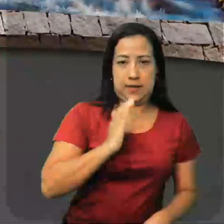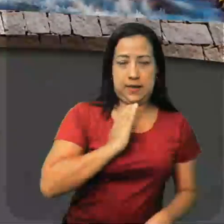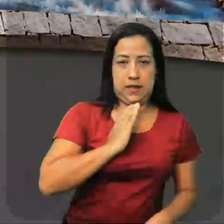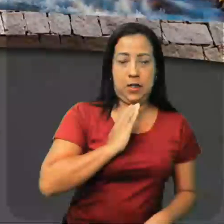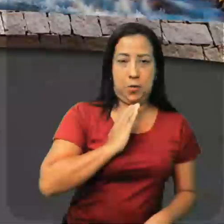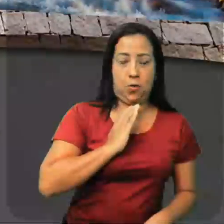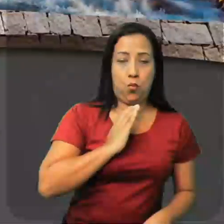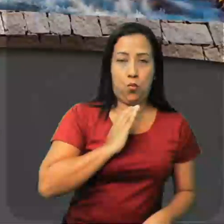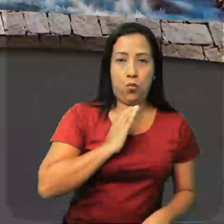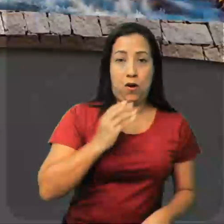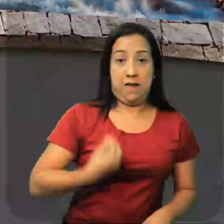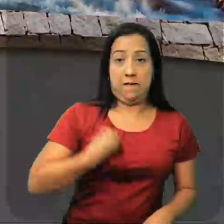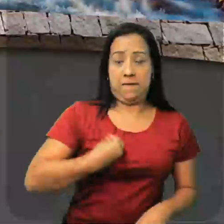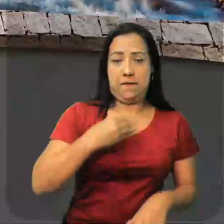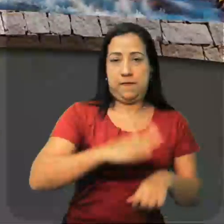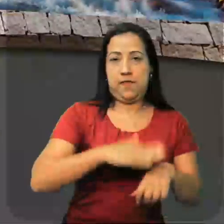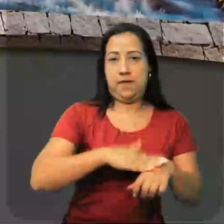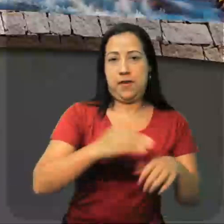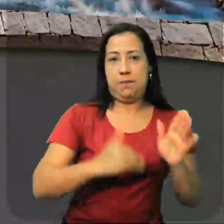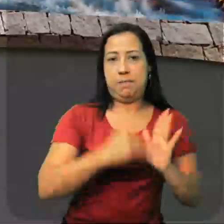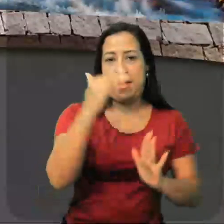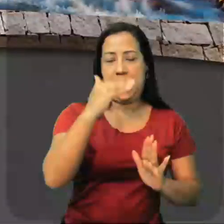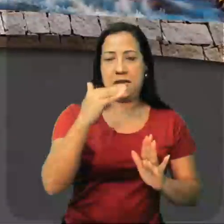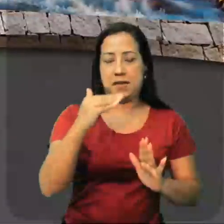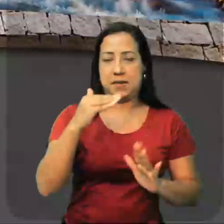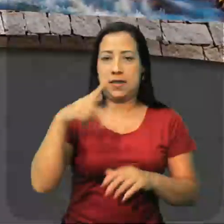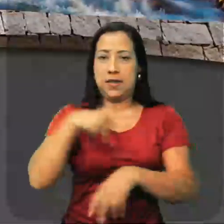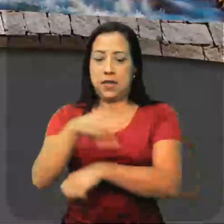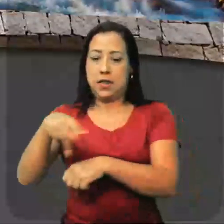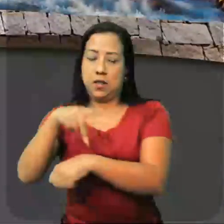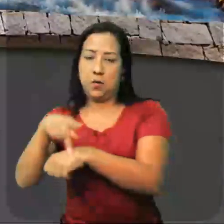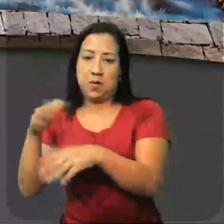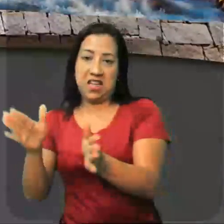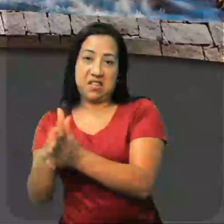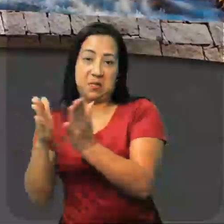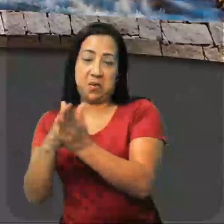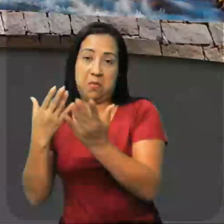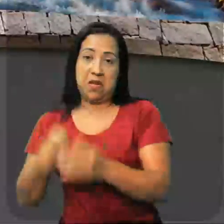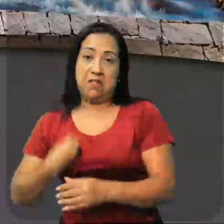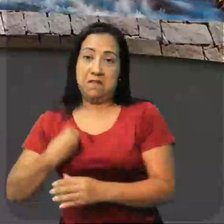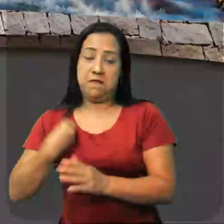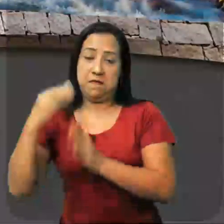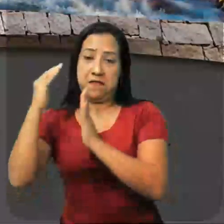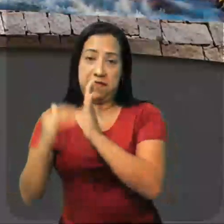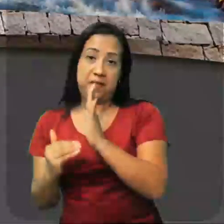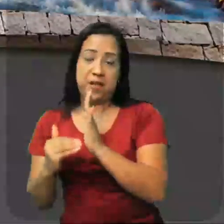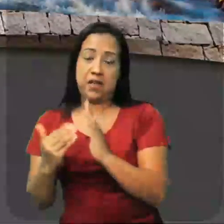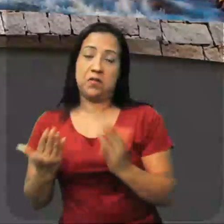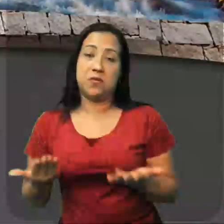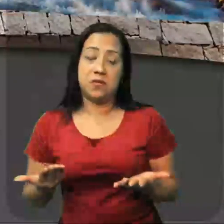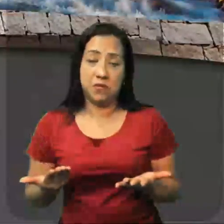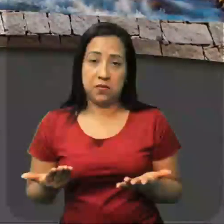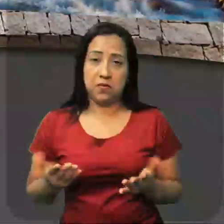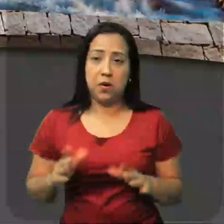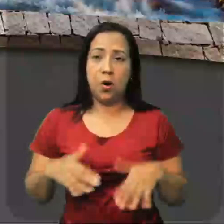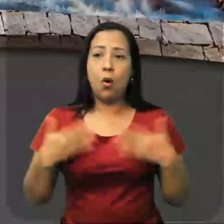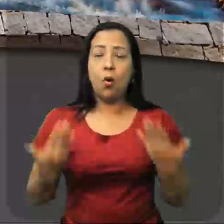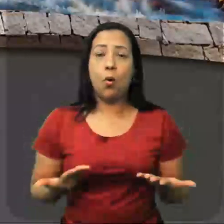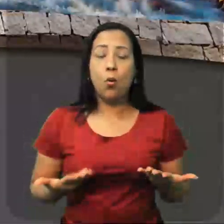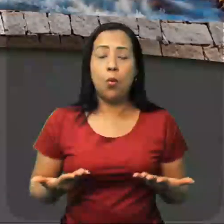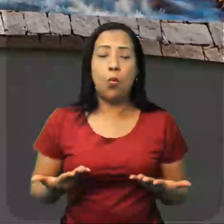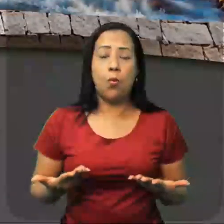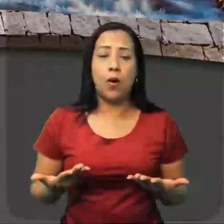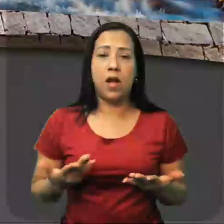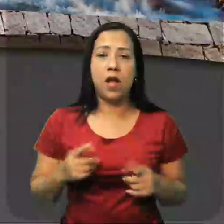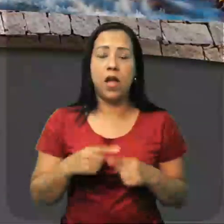E os países muito pobres têm baixa expectativa de vida. Qual é o fator principal para analisar questões de expectativa de